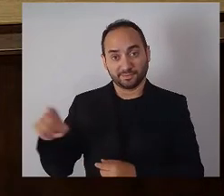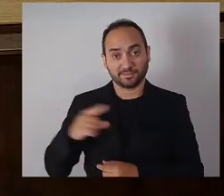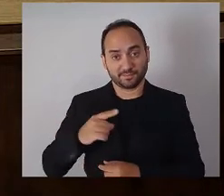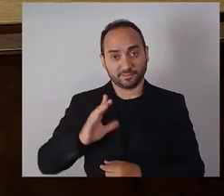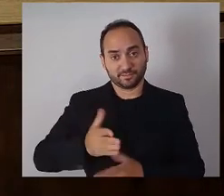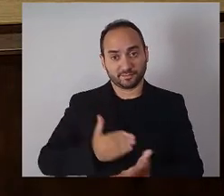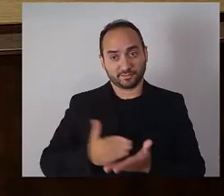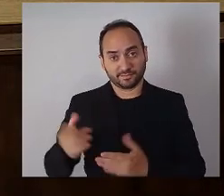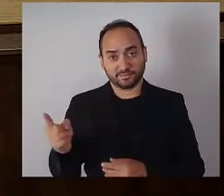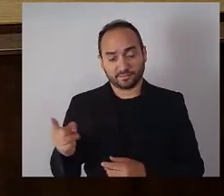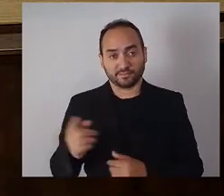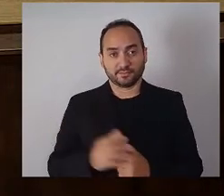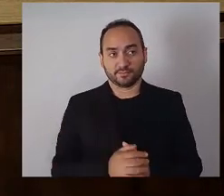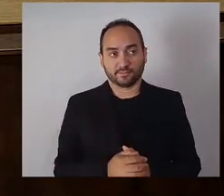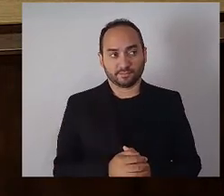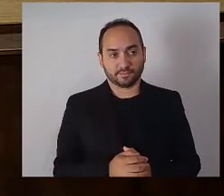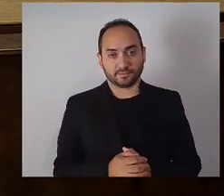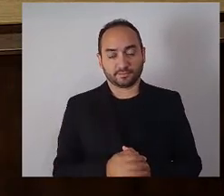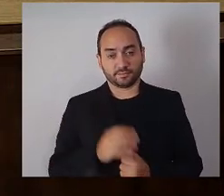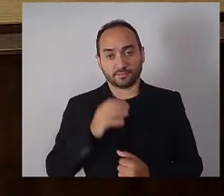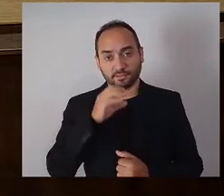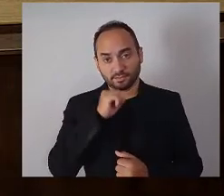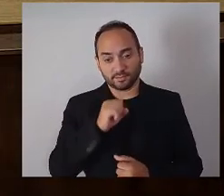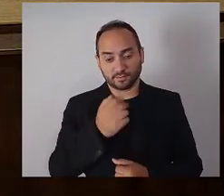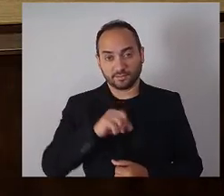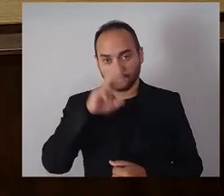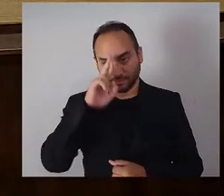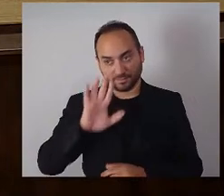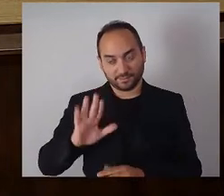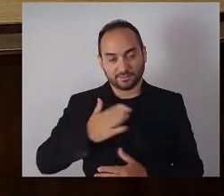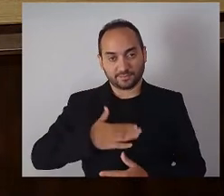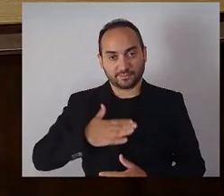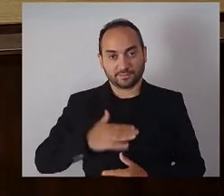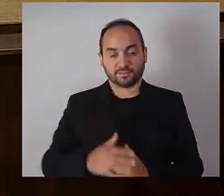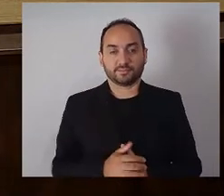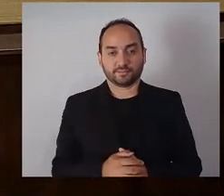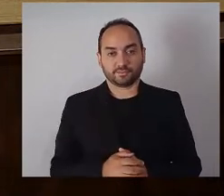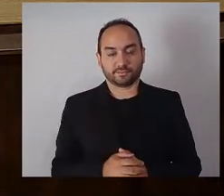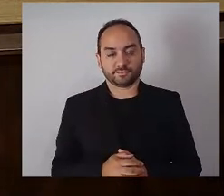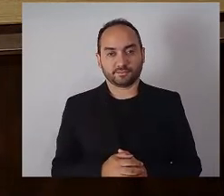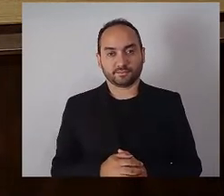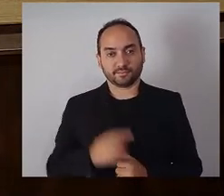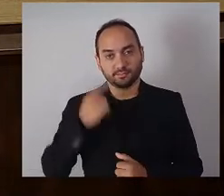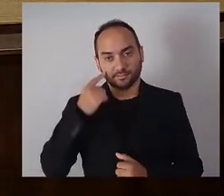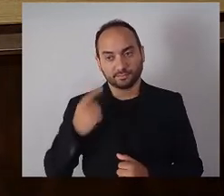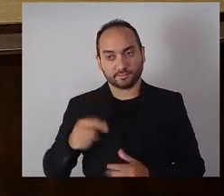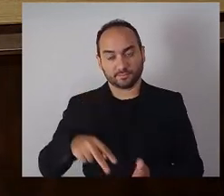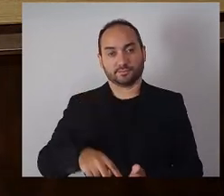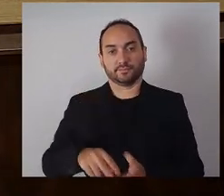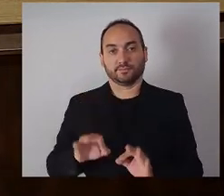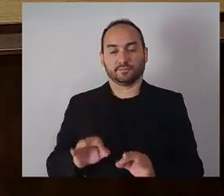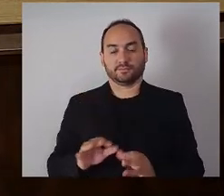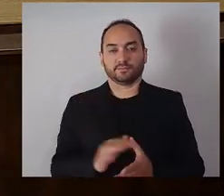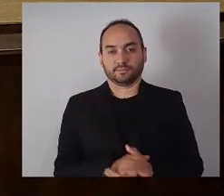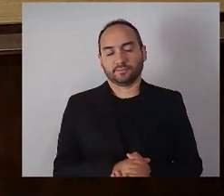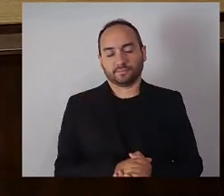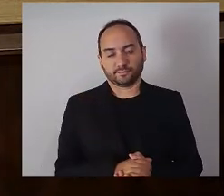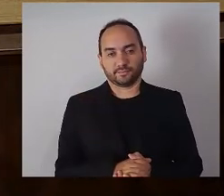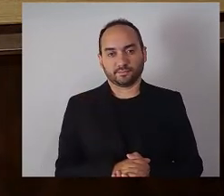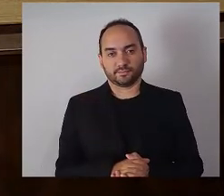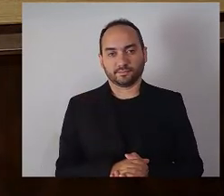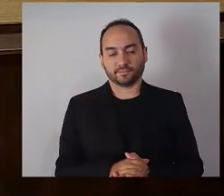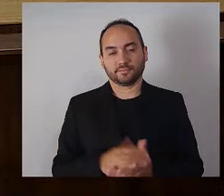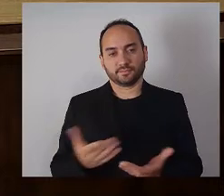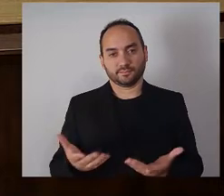Já começando, já liga, diz, e o almoço, né? Saco vazio não se põe em pé, né? Então, agradeço